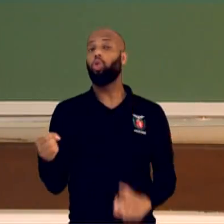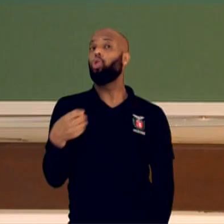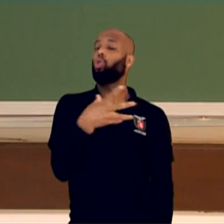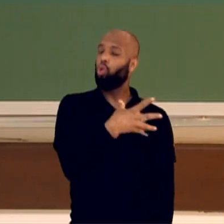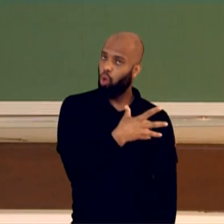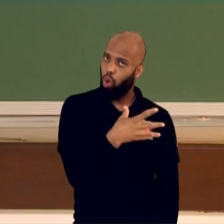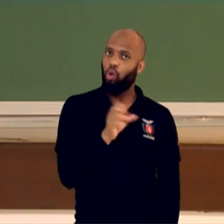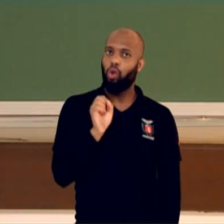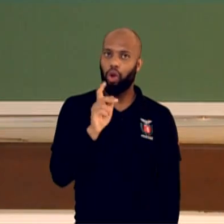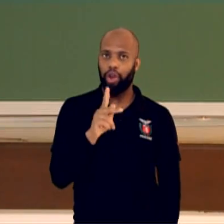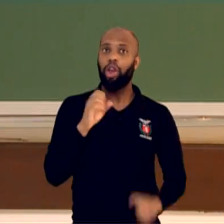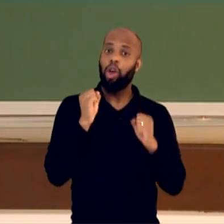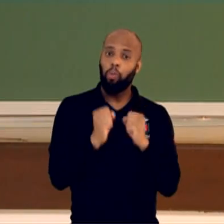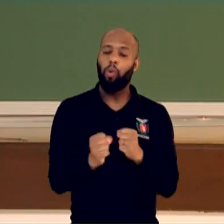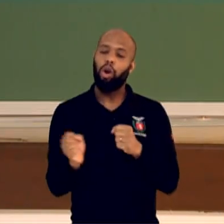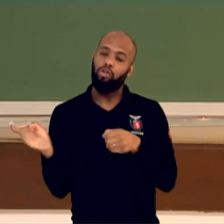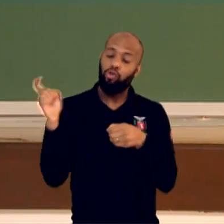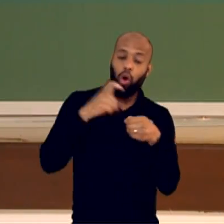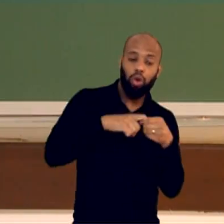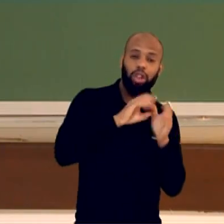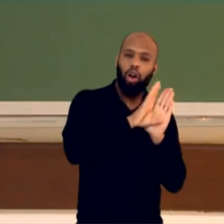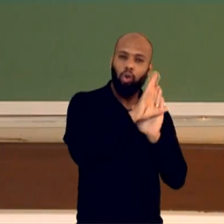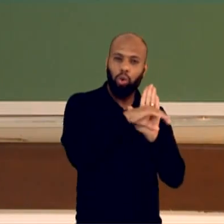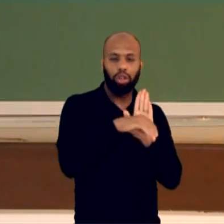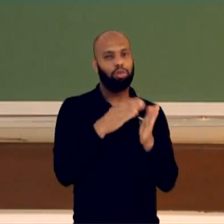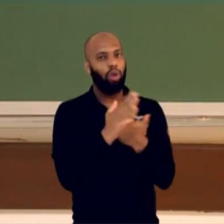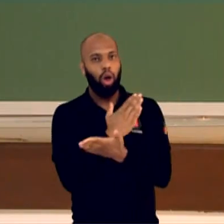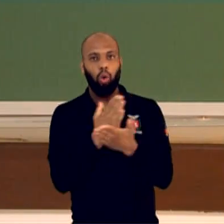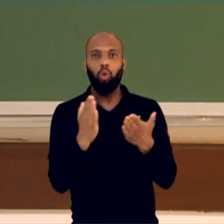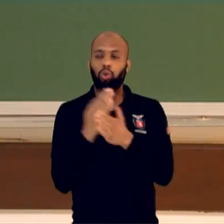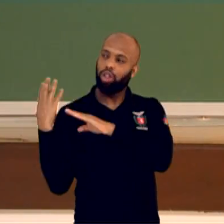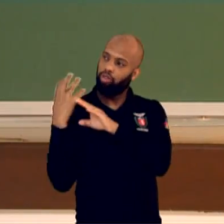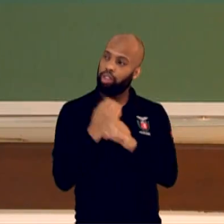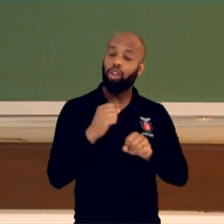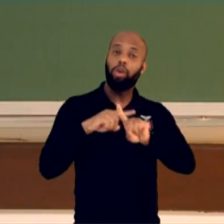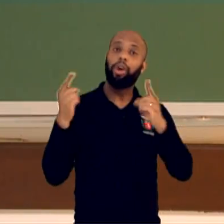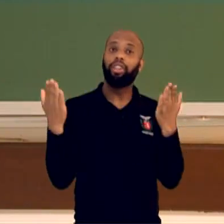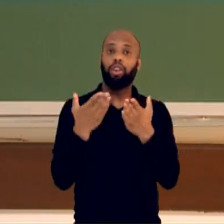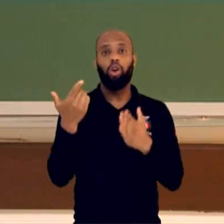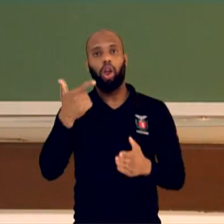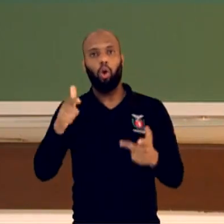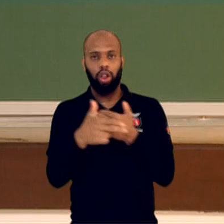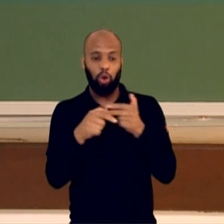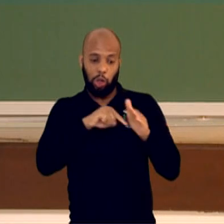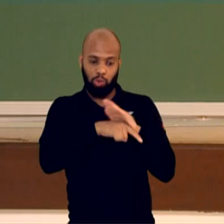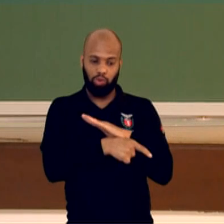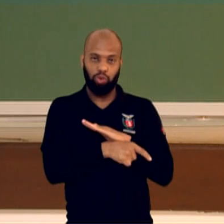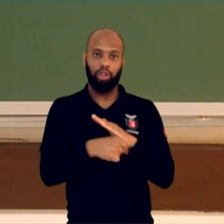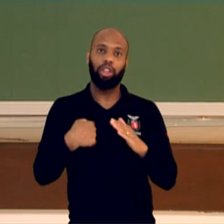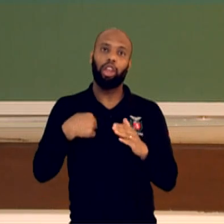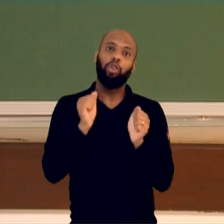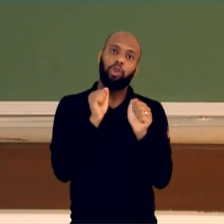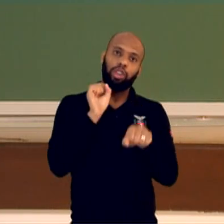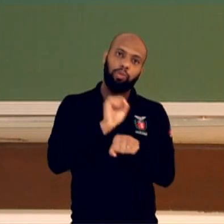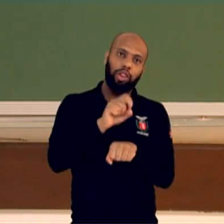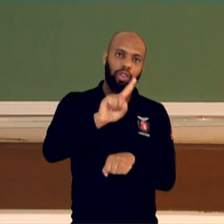A gente vai, talvez, retomar um ou outro conceito das máquinas simples, mas a gente vai falar de coisas mais complexas. Espero